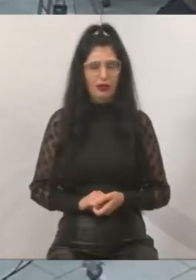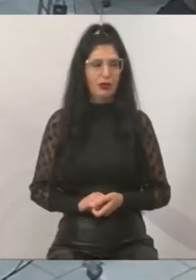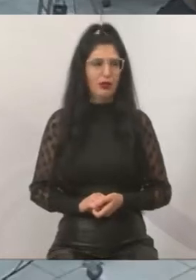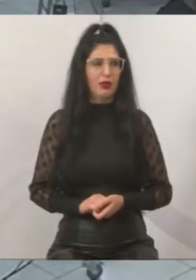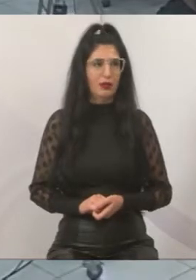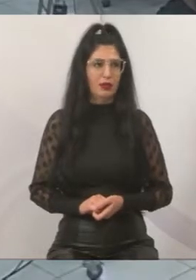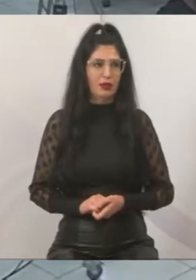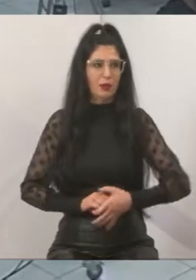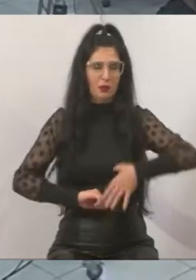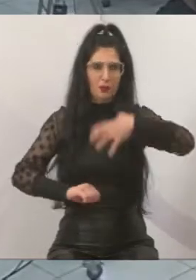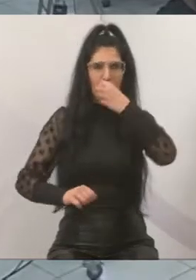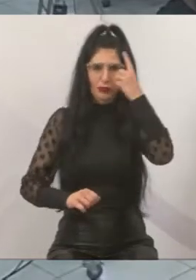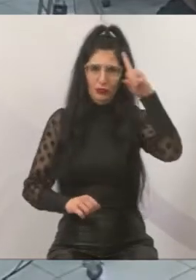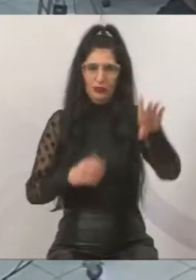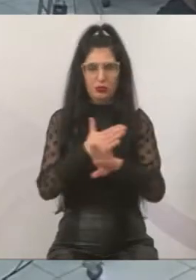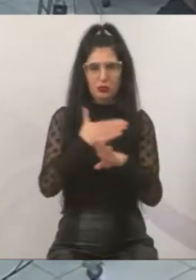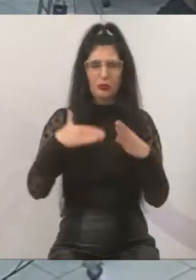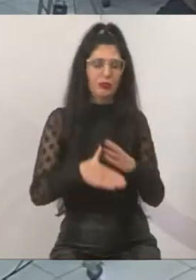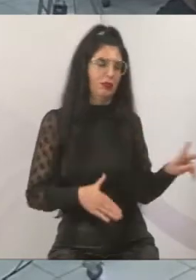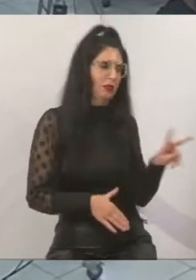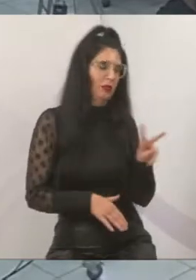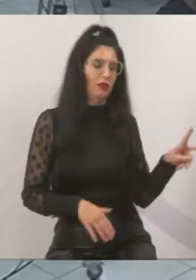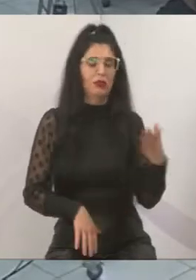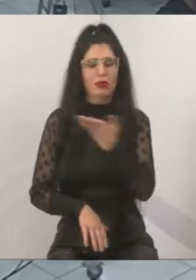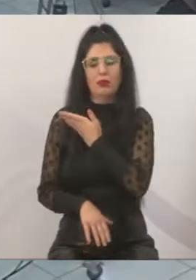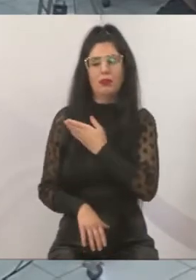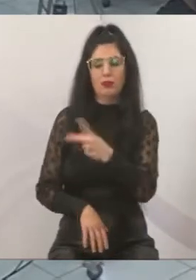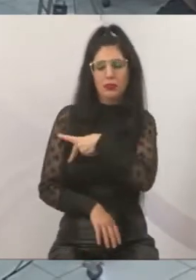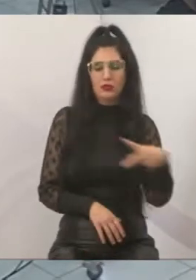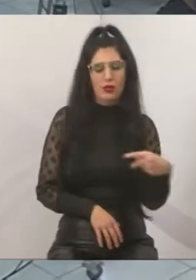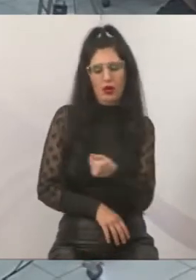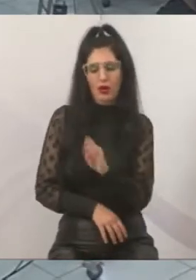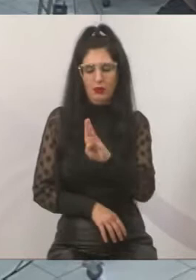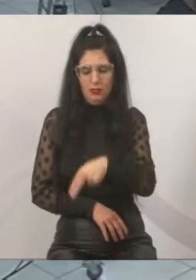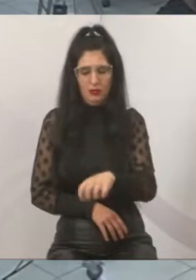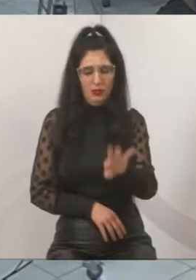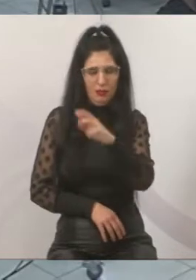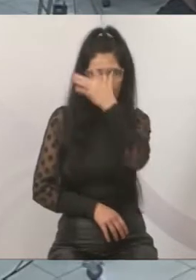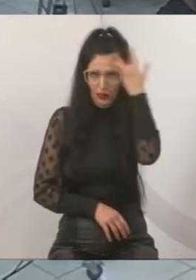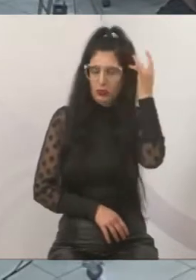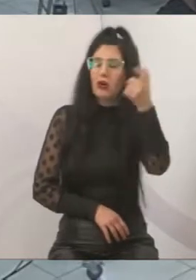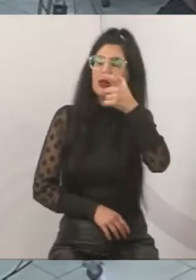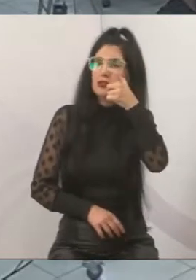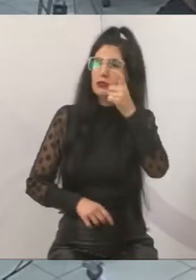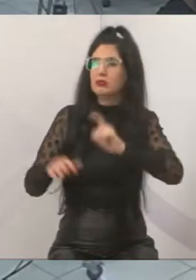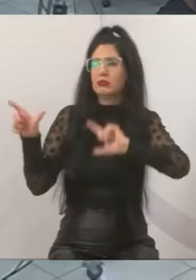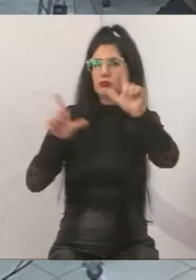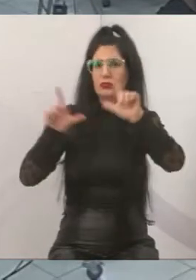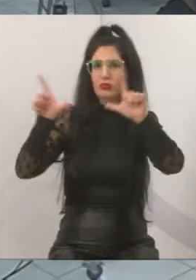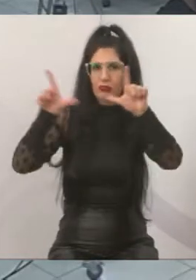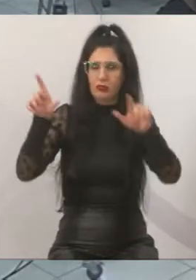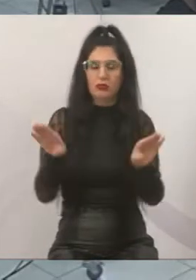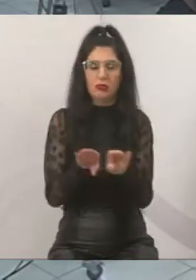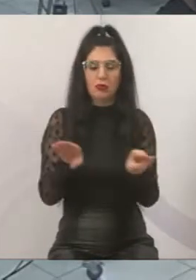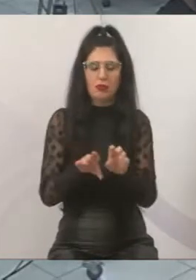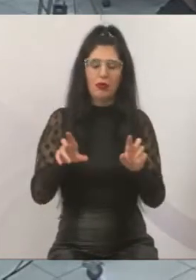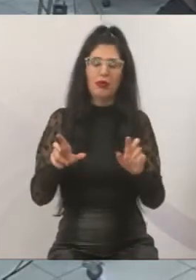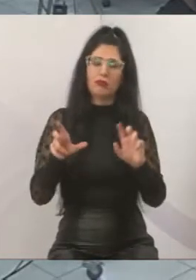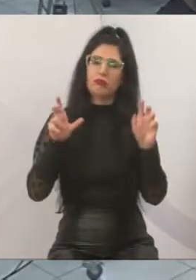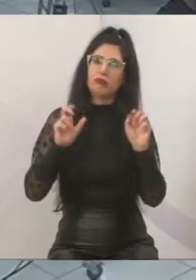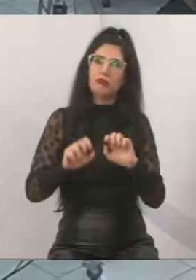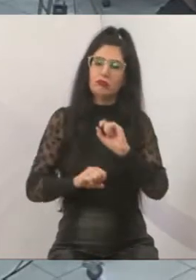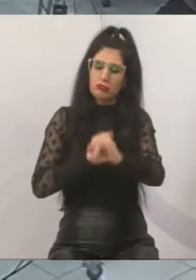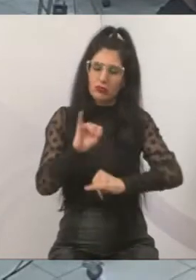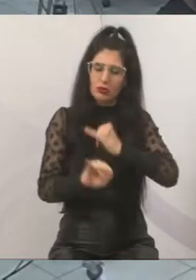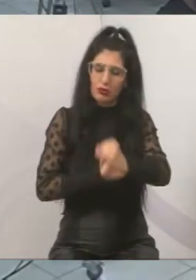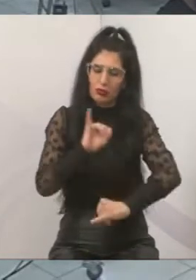Bom dia a todos, nobres colegas vereadores, presidente Abner, os munícipes que nos acompanham pela TV Câmara, através da internet e da TV.